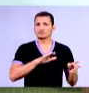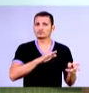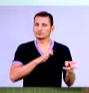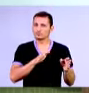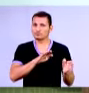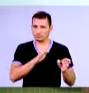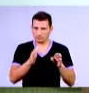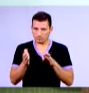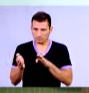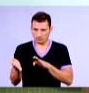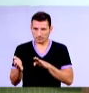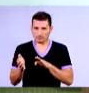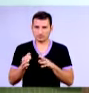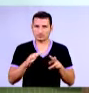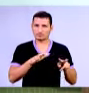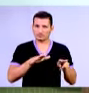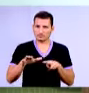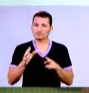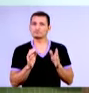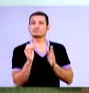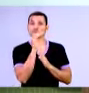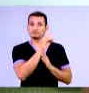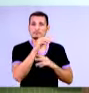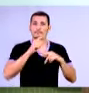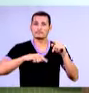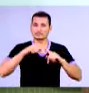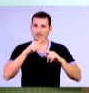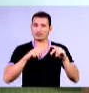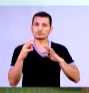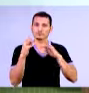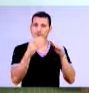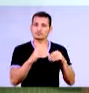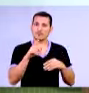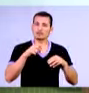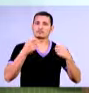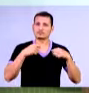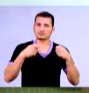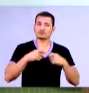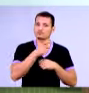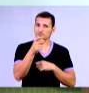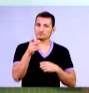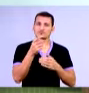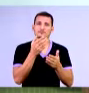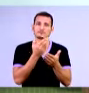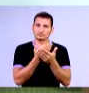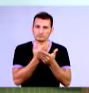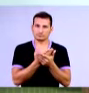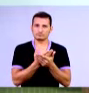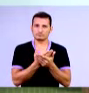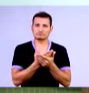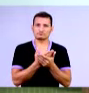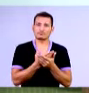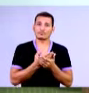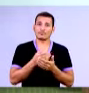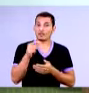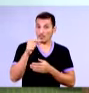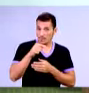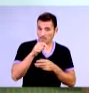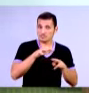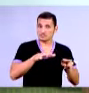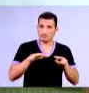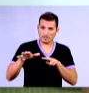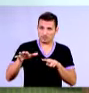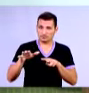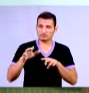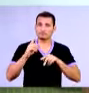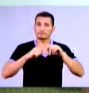das aulas, nós postaremos todos aqueles materiais que serão necessários que você, aluno, estude. Nessa semana, um